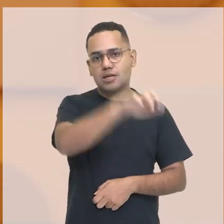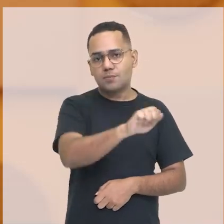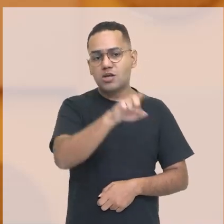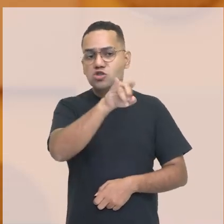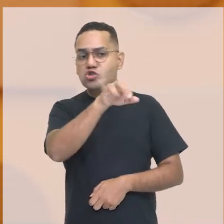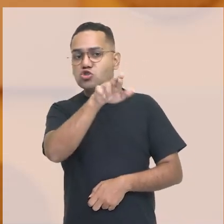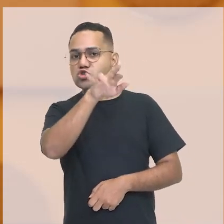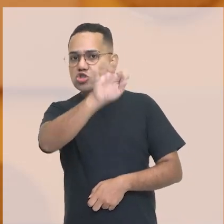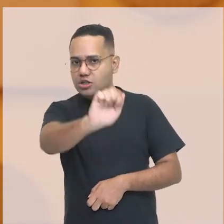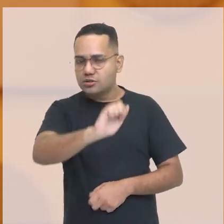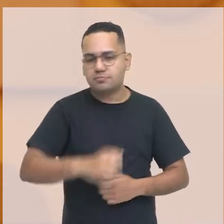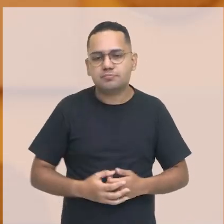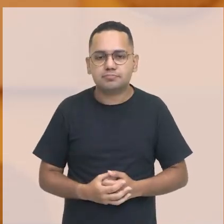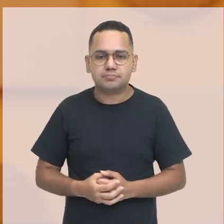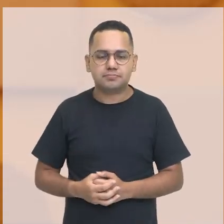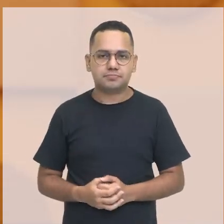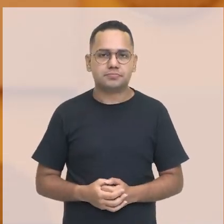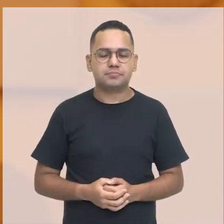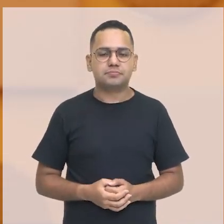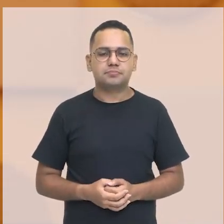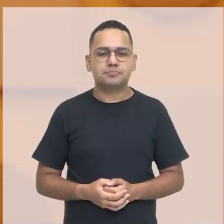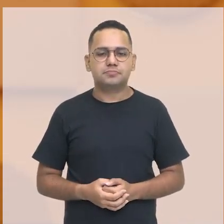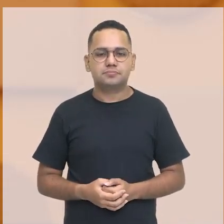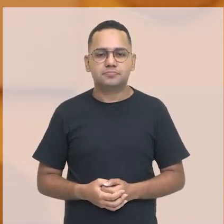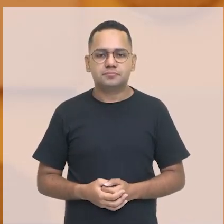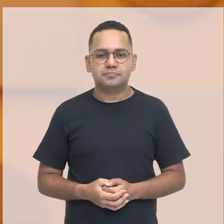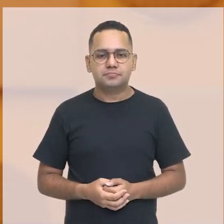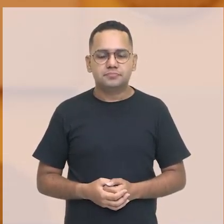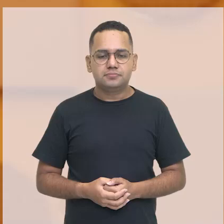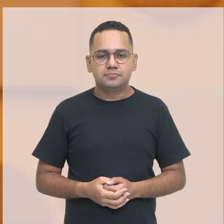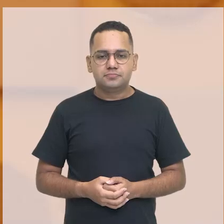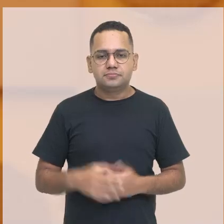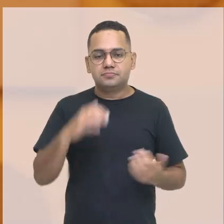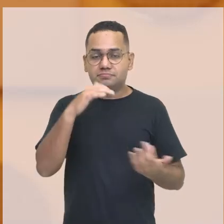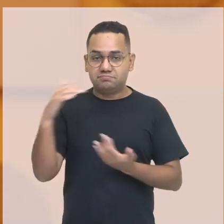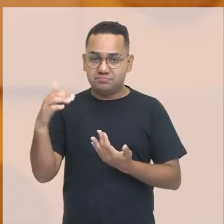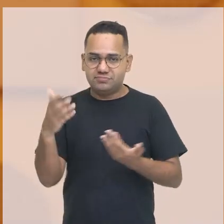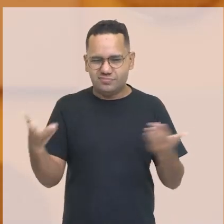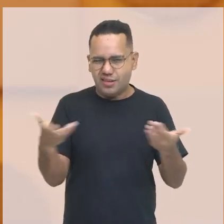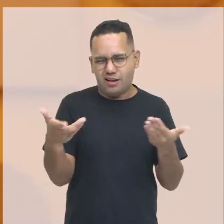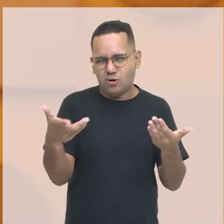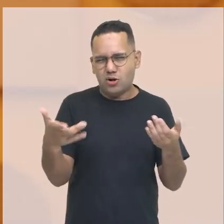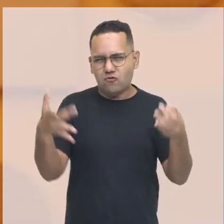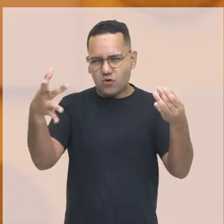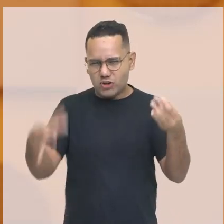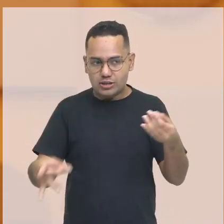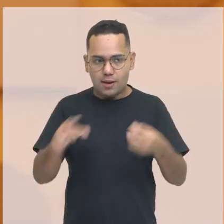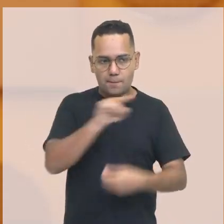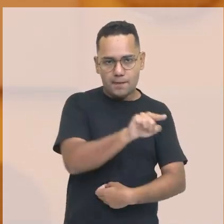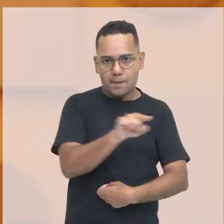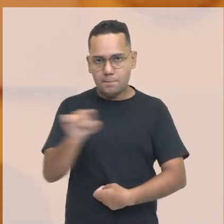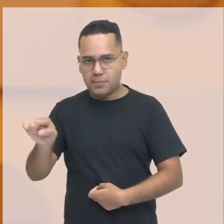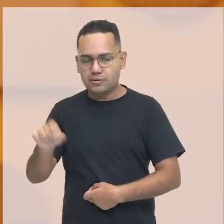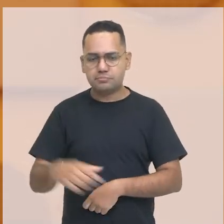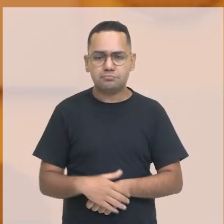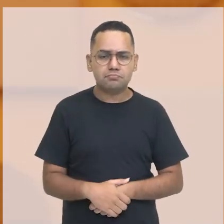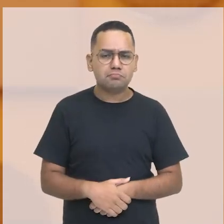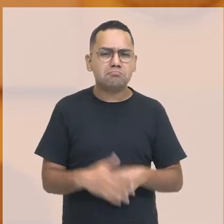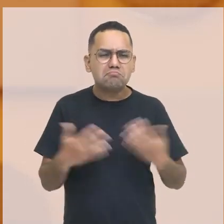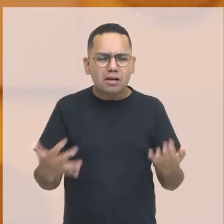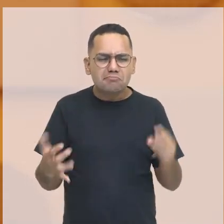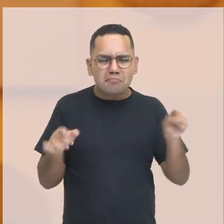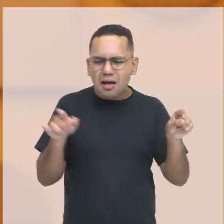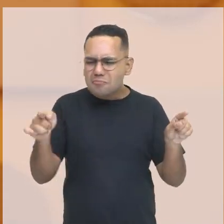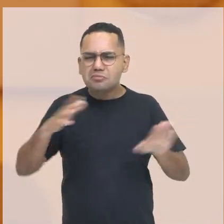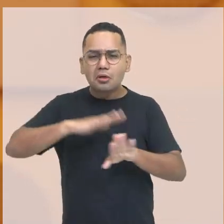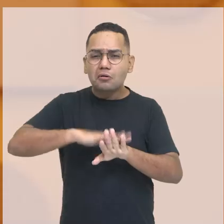da esquerda radical. Vamos então conhecer um pouquinho mais esses dois grupos políticos e qual ideologia